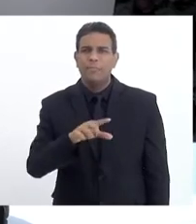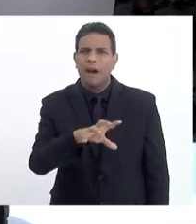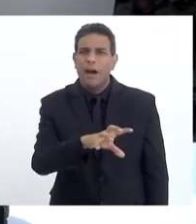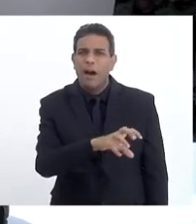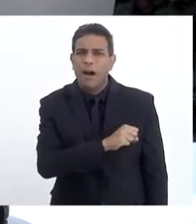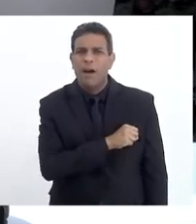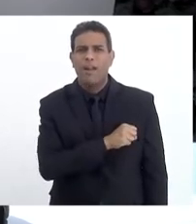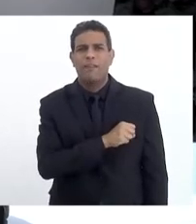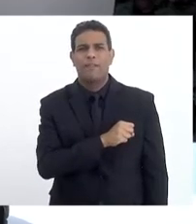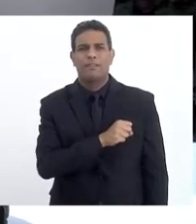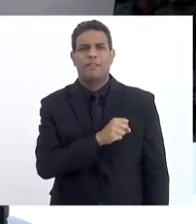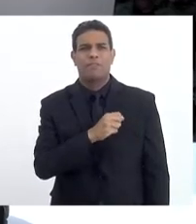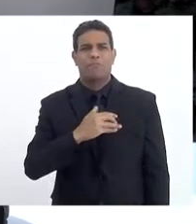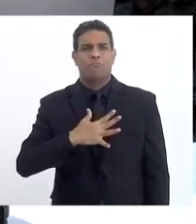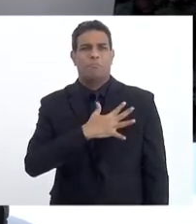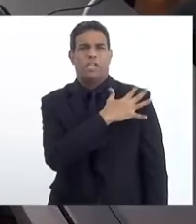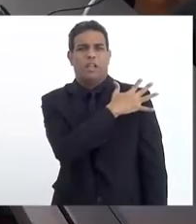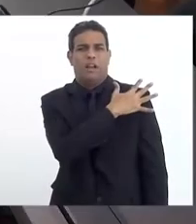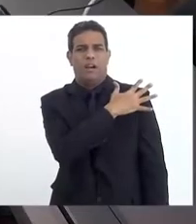fuzileiro naval.